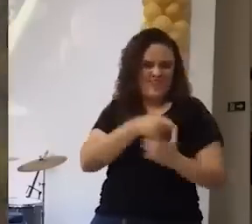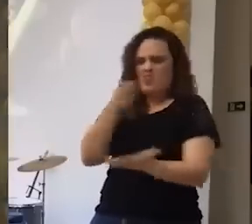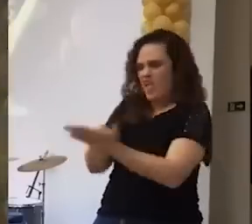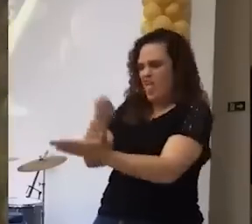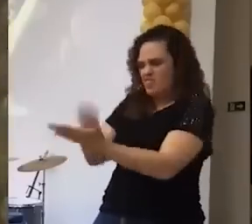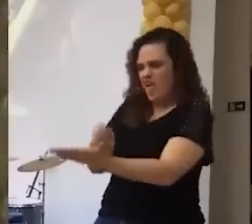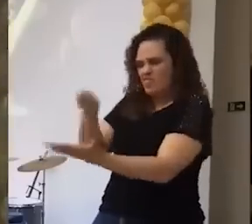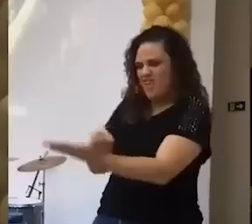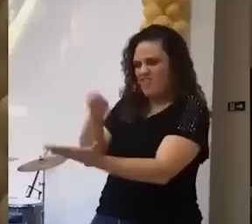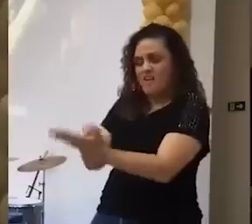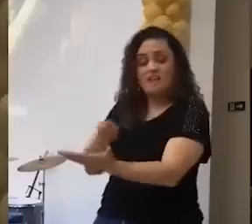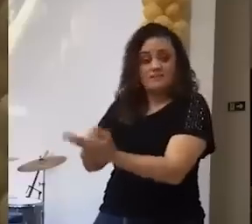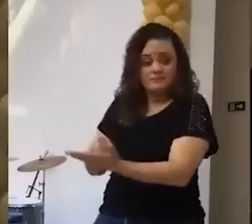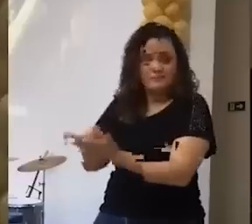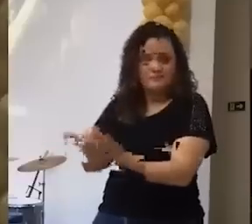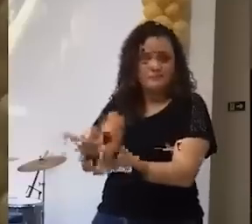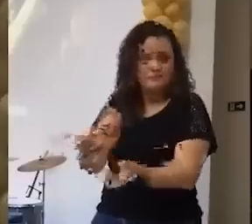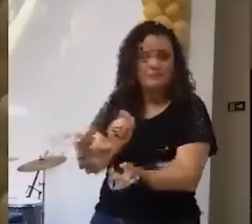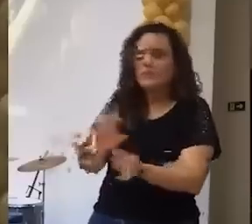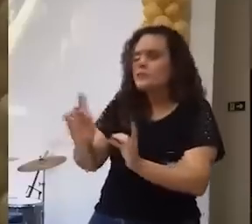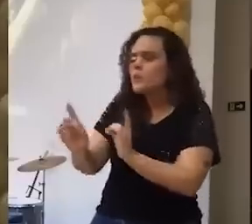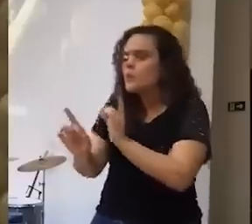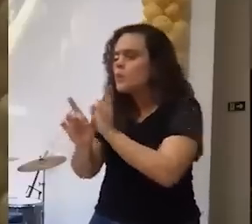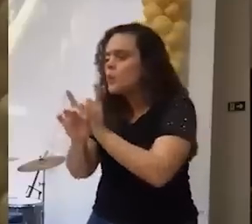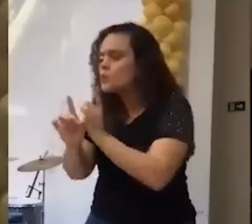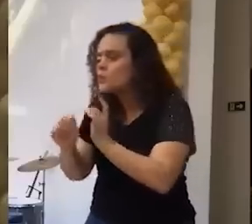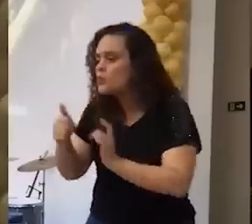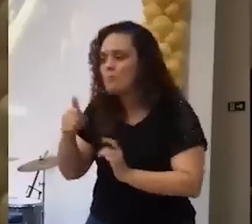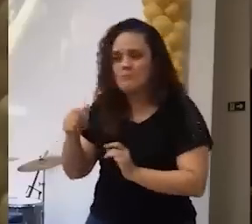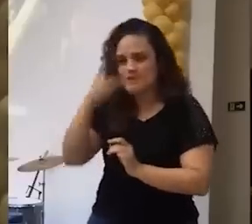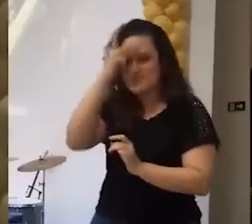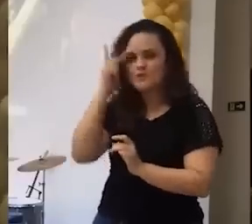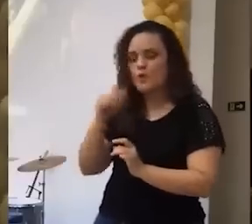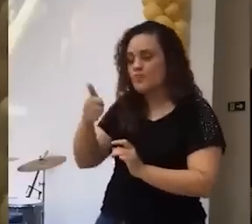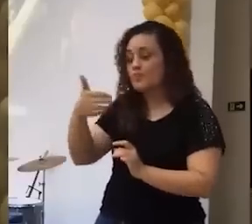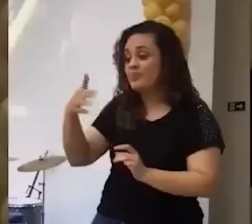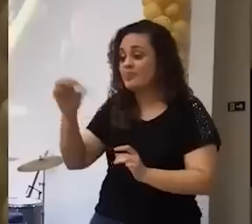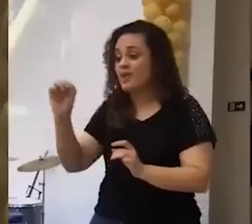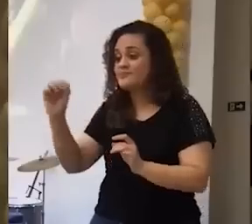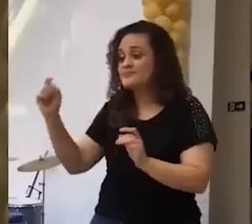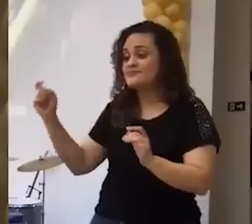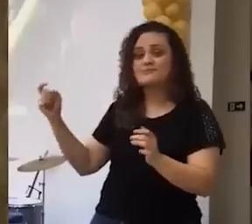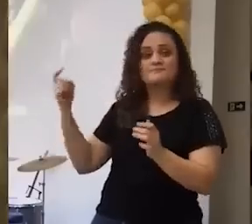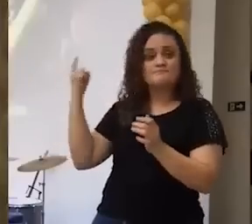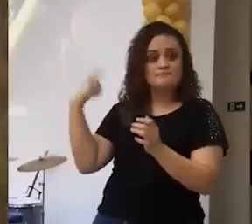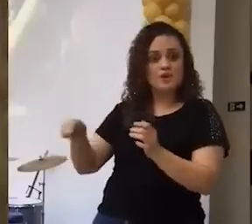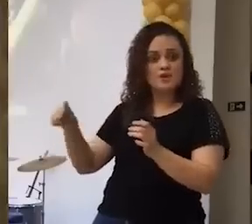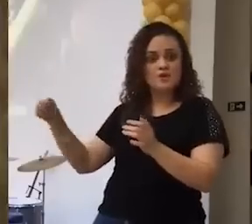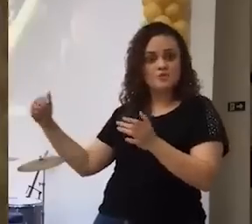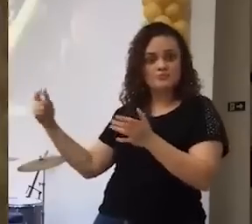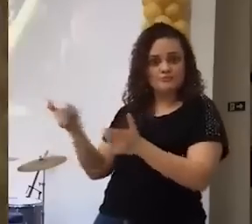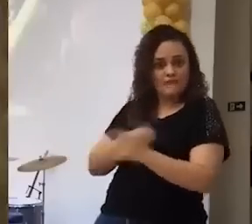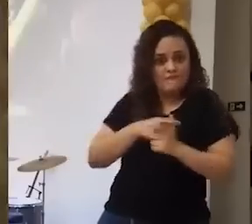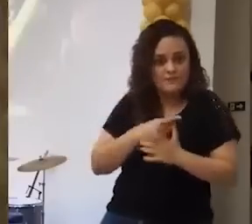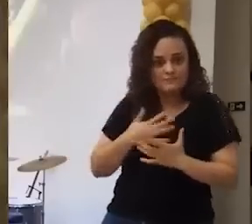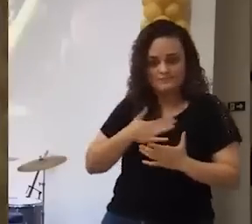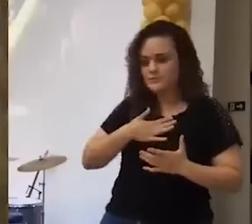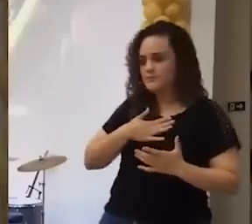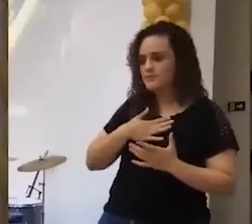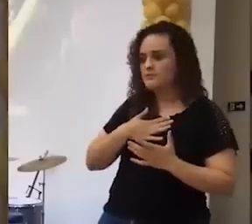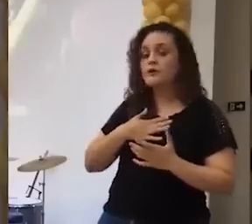seus súditos e encontra um que lhe devia 10 mil talentos. Não tendo com o que pagar, o rei mandou vender seus